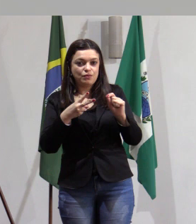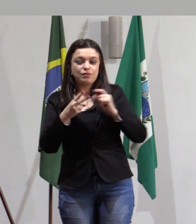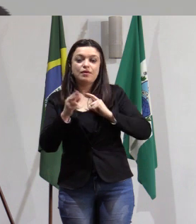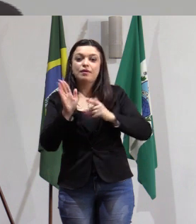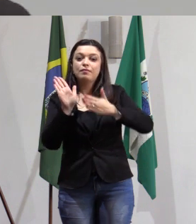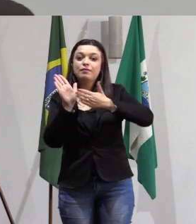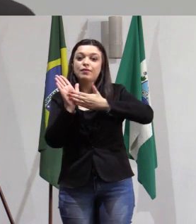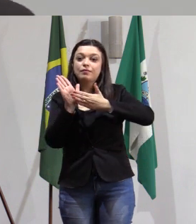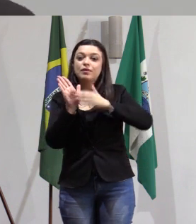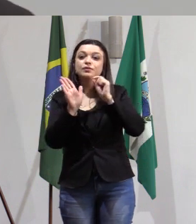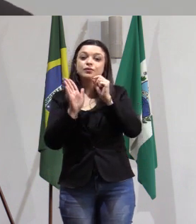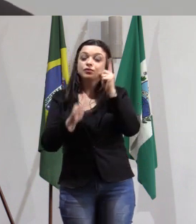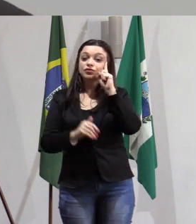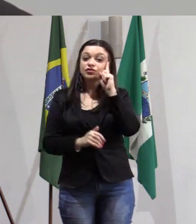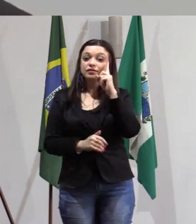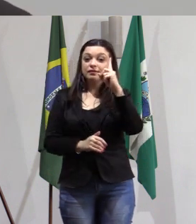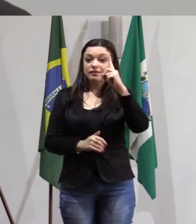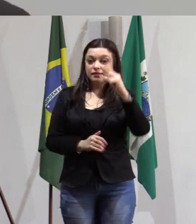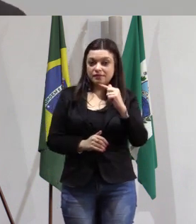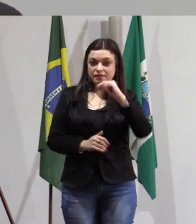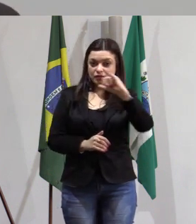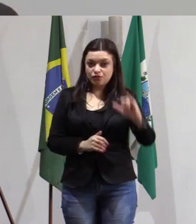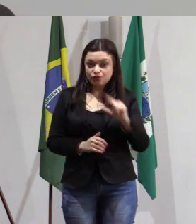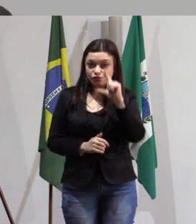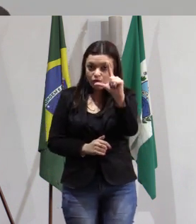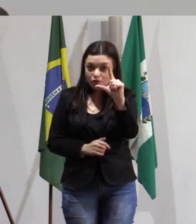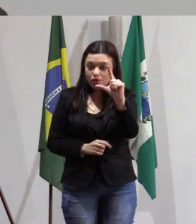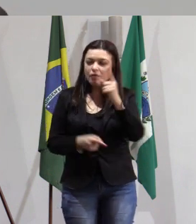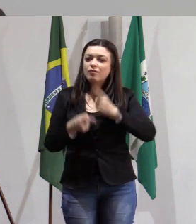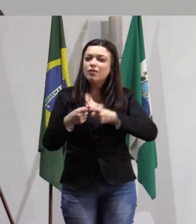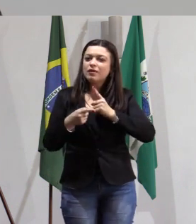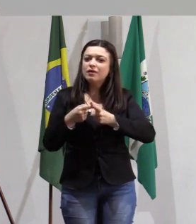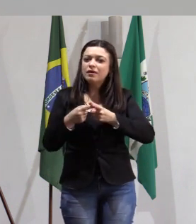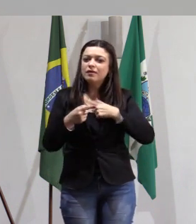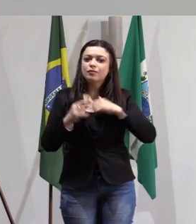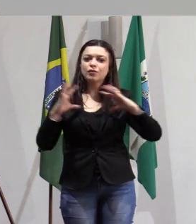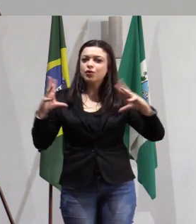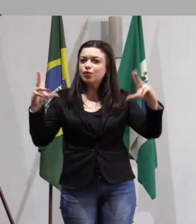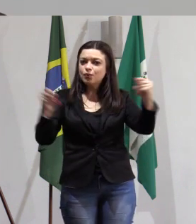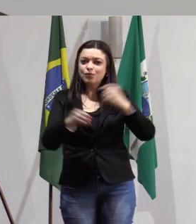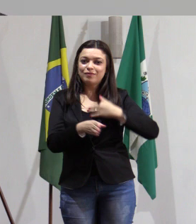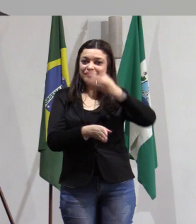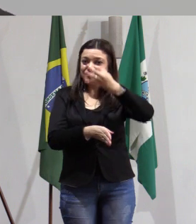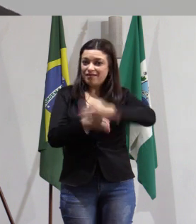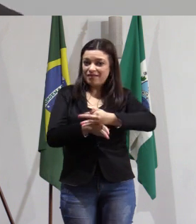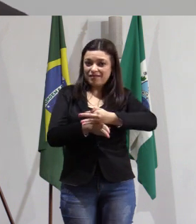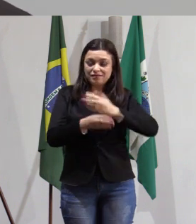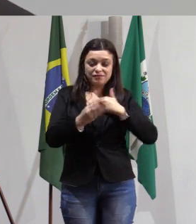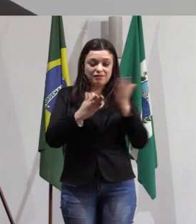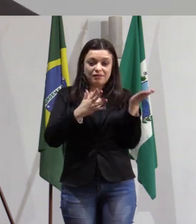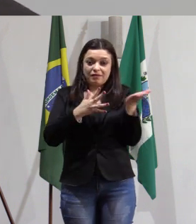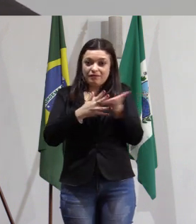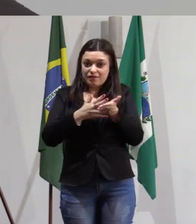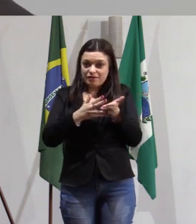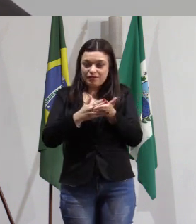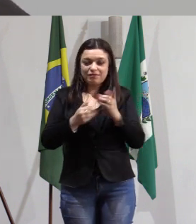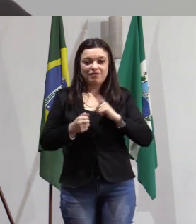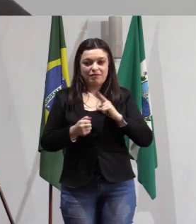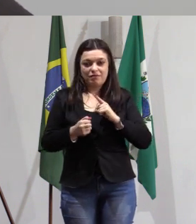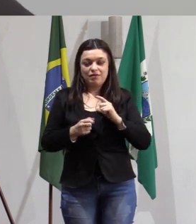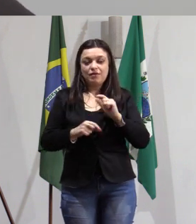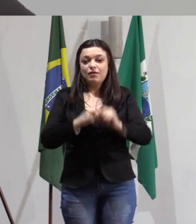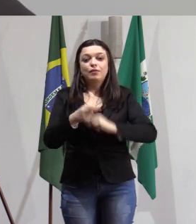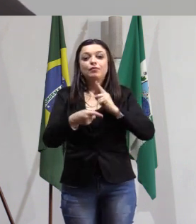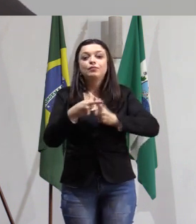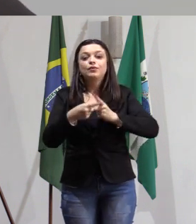julho. Portanto, em pleno recesso das atividades letivas, que tradicionalmente, como sabemos, isso é